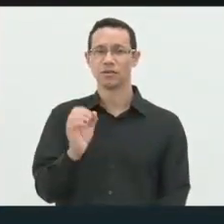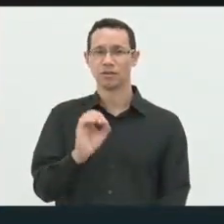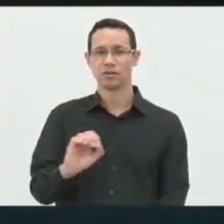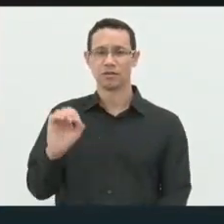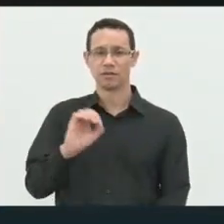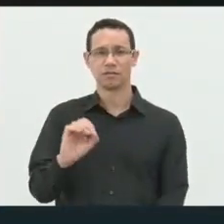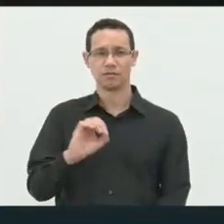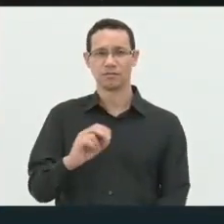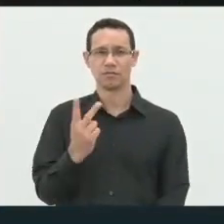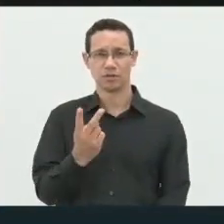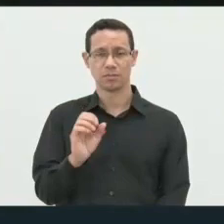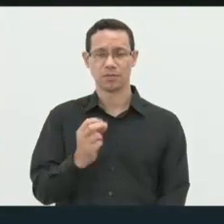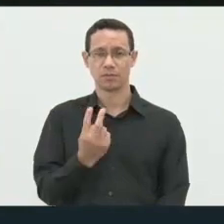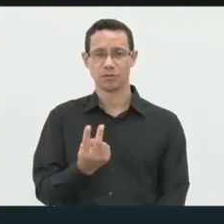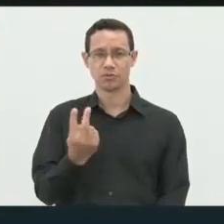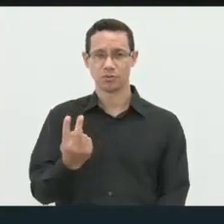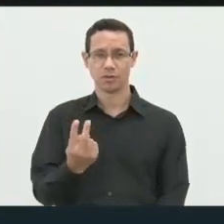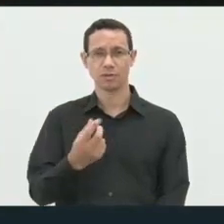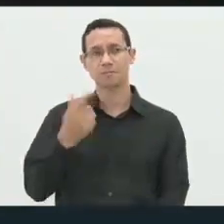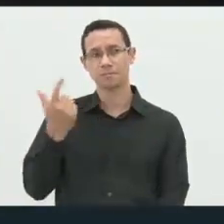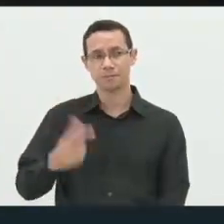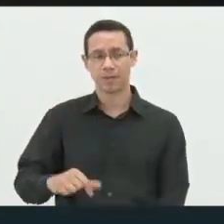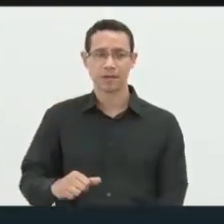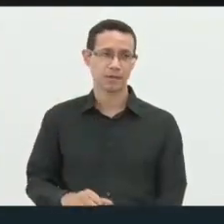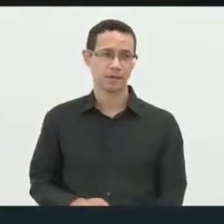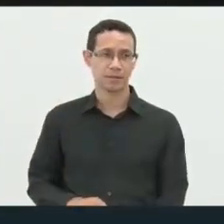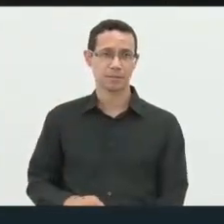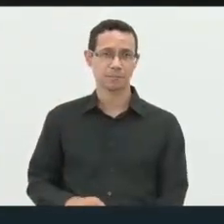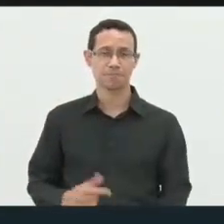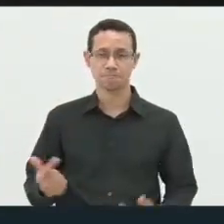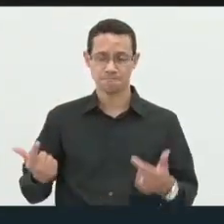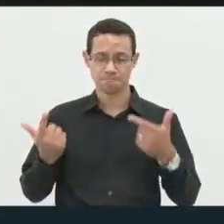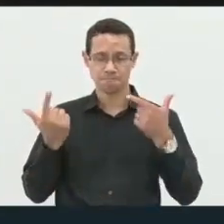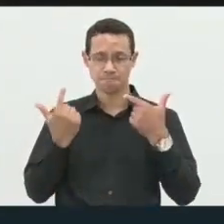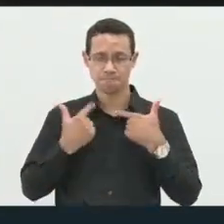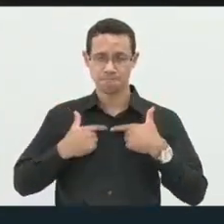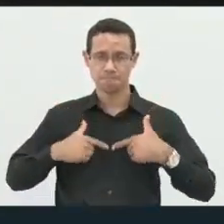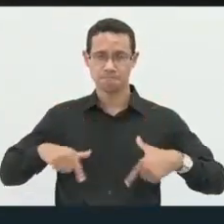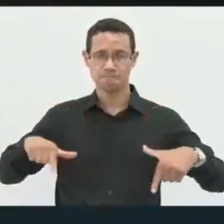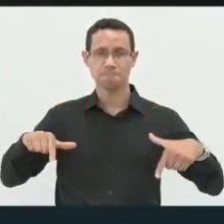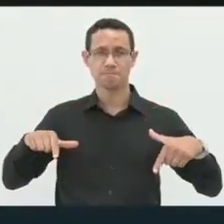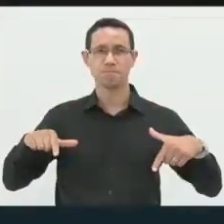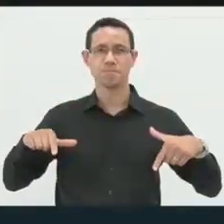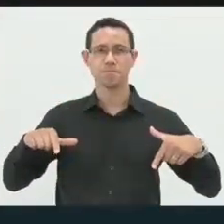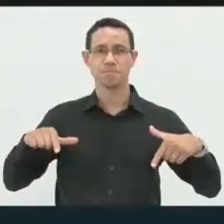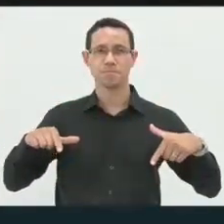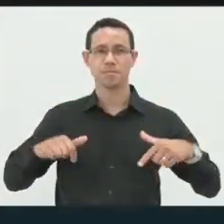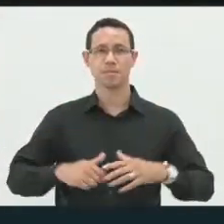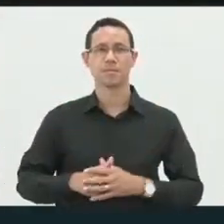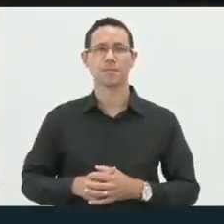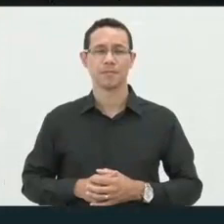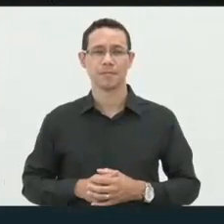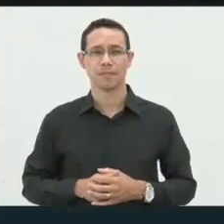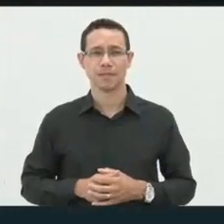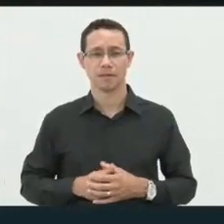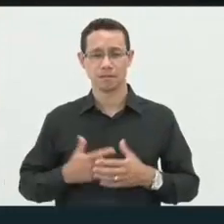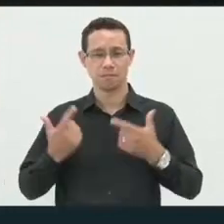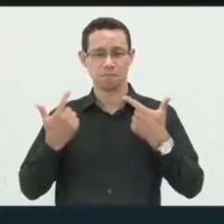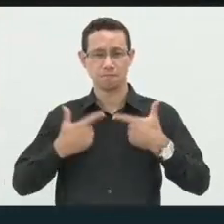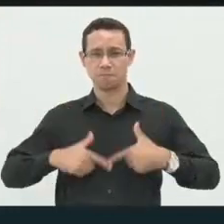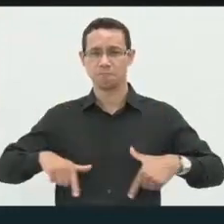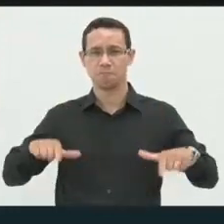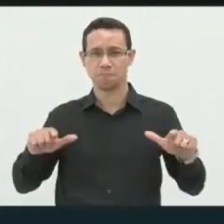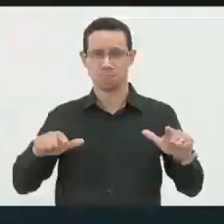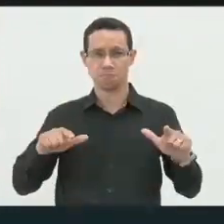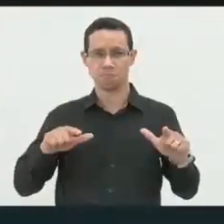bem como para se abster bem como para se abster de novas